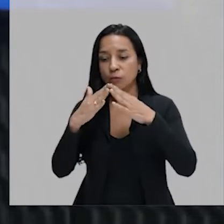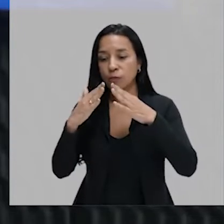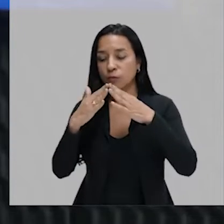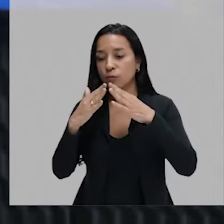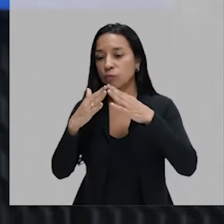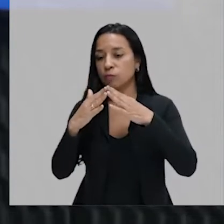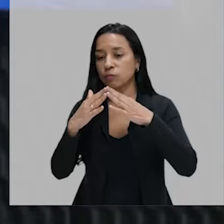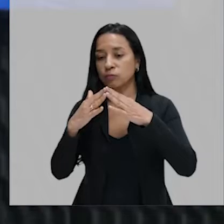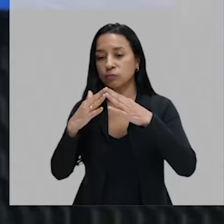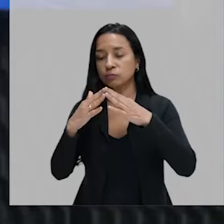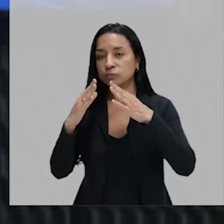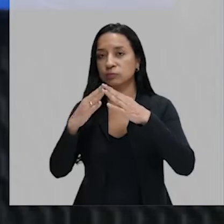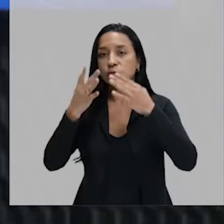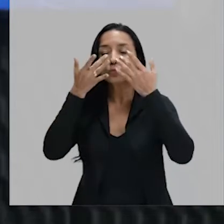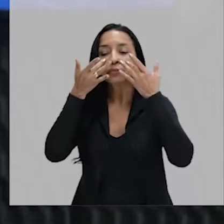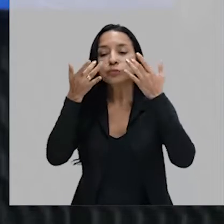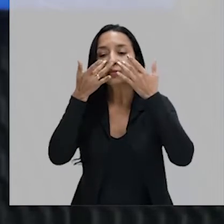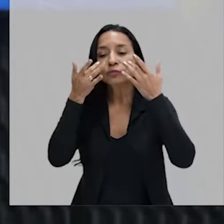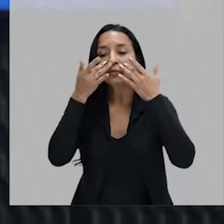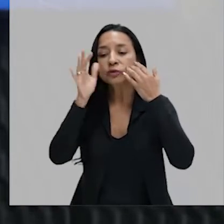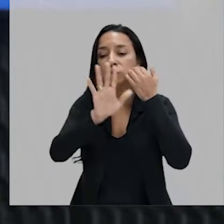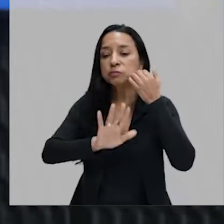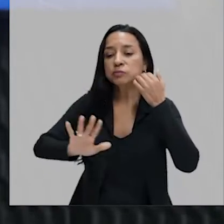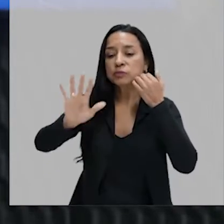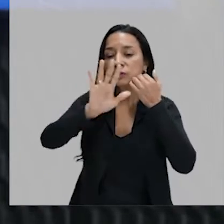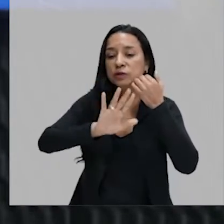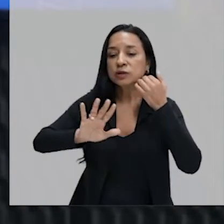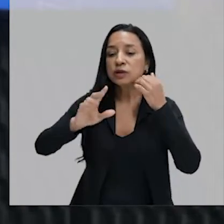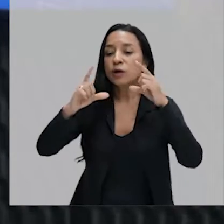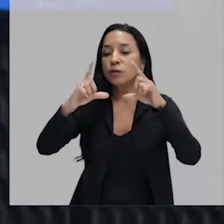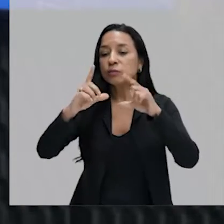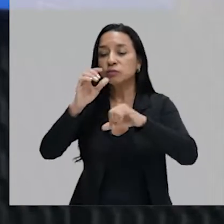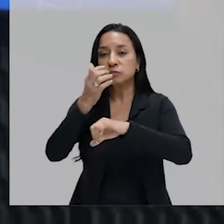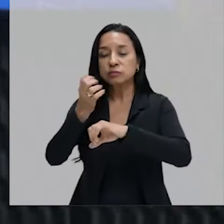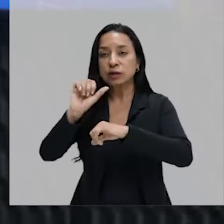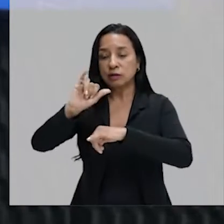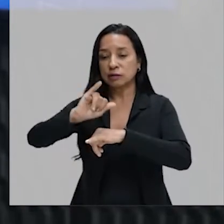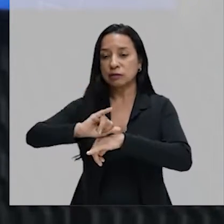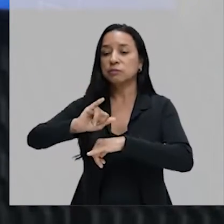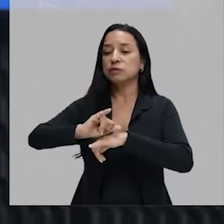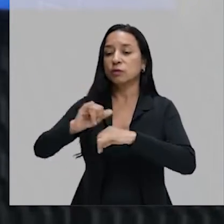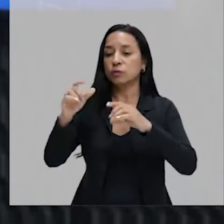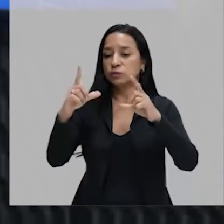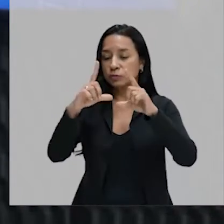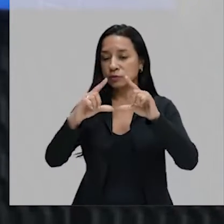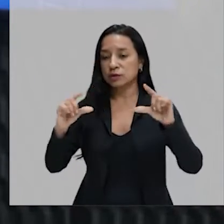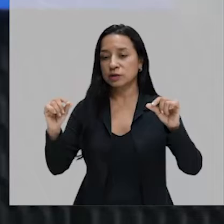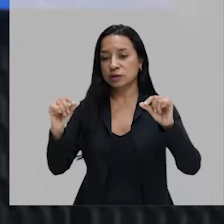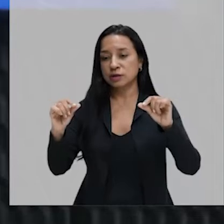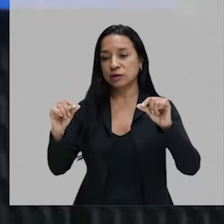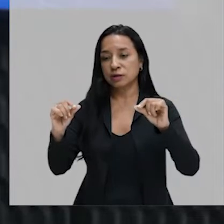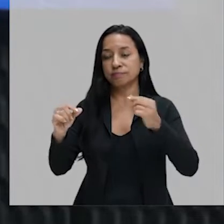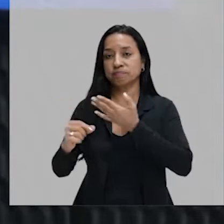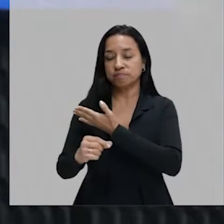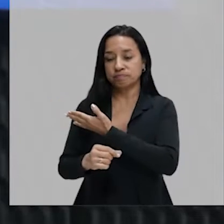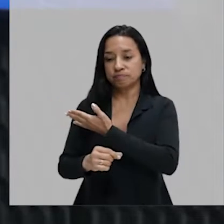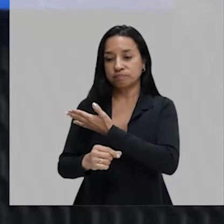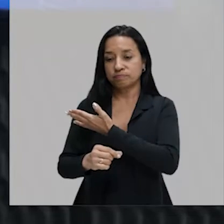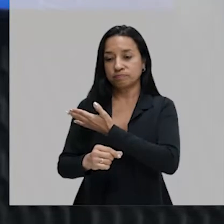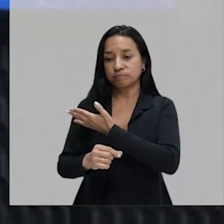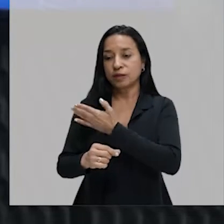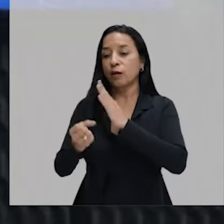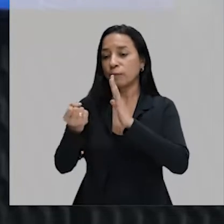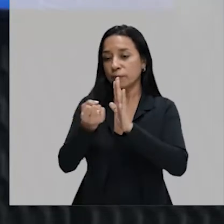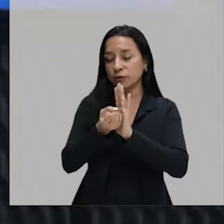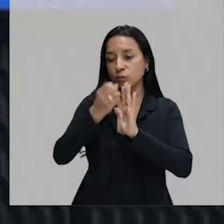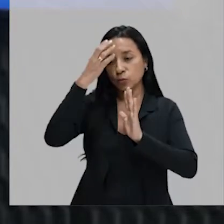onde Brasília, a cidade, que é a capital do Brasil, foi projetada e ele tem uma característica única. Brasília, por si só, é patrimônio cultural